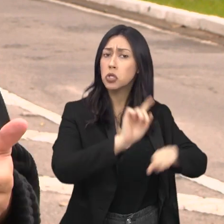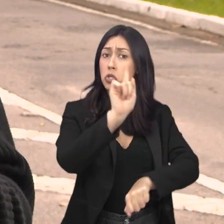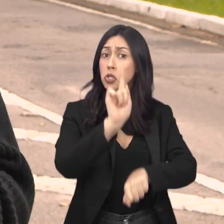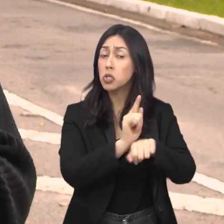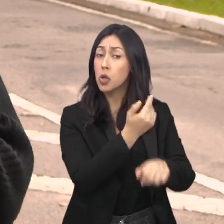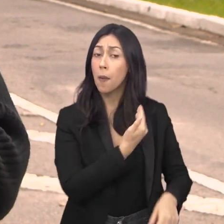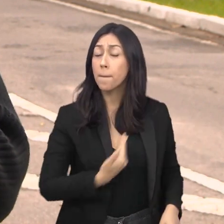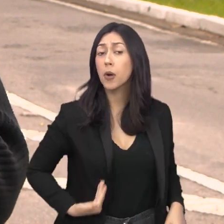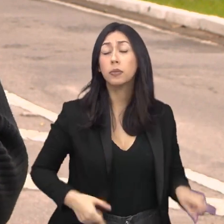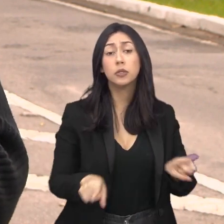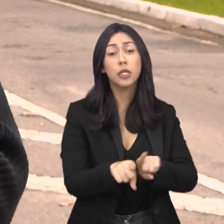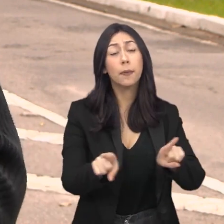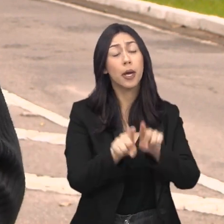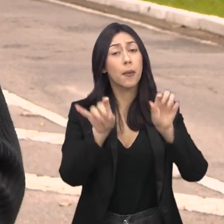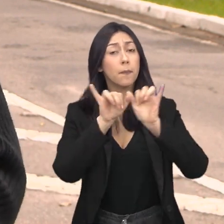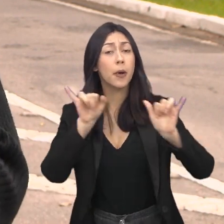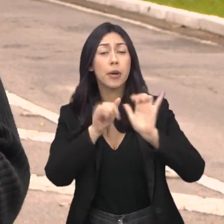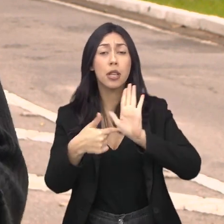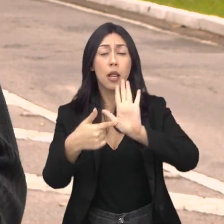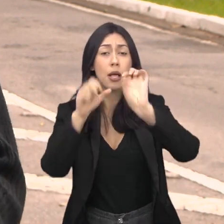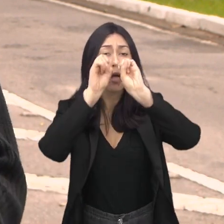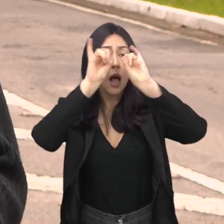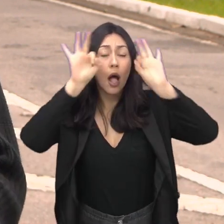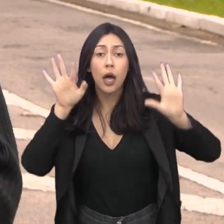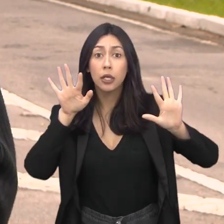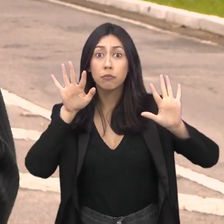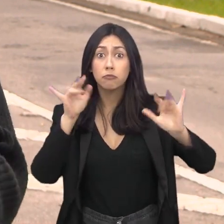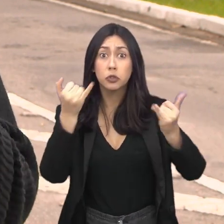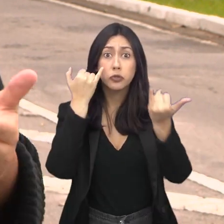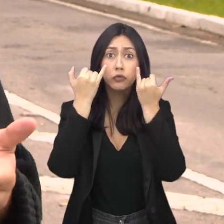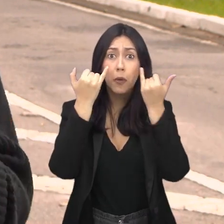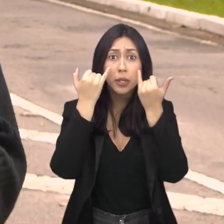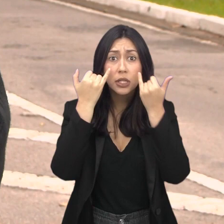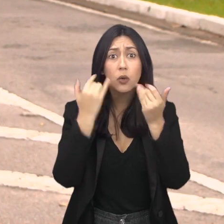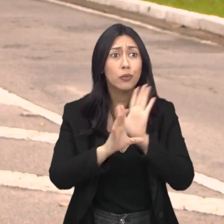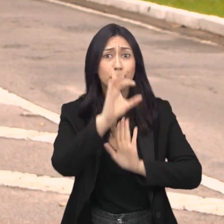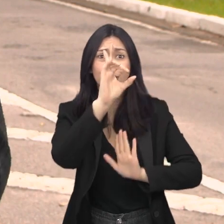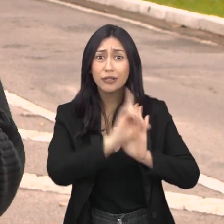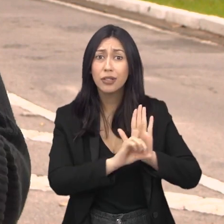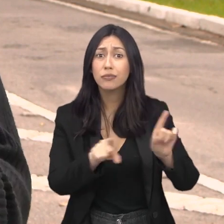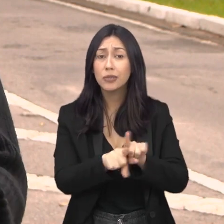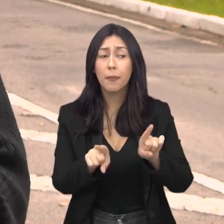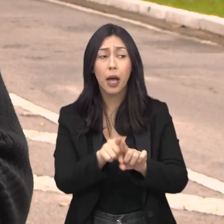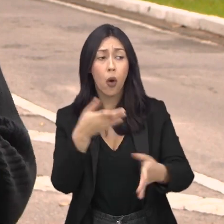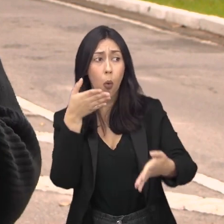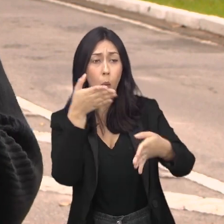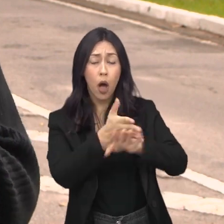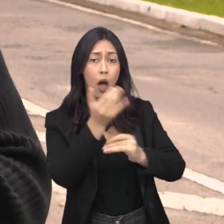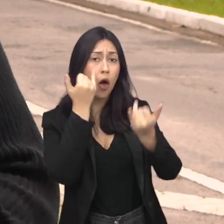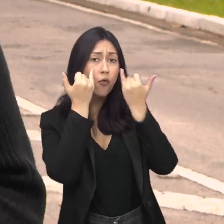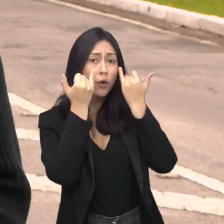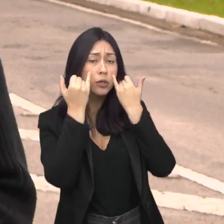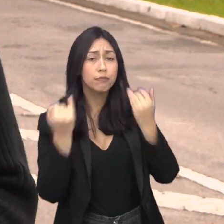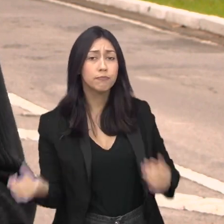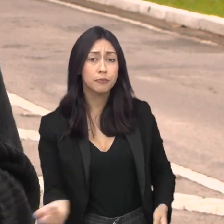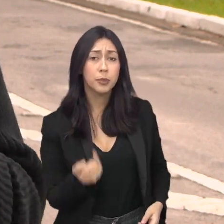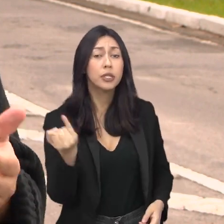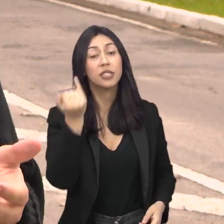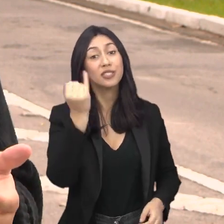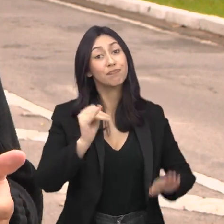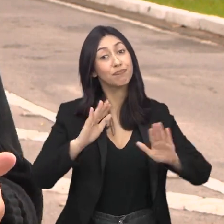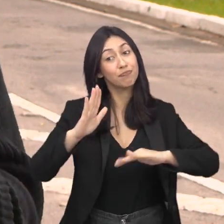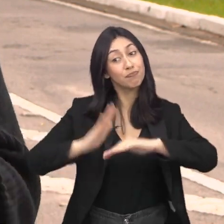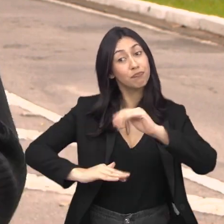pública brasileira e passa uma mensagem clara. A transparência é um direito básico e o acesso à informação fundamental.